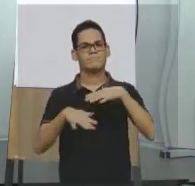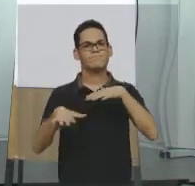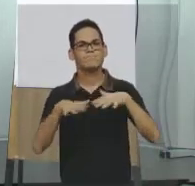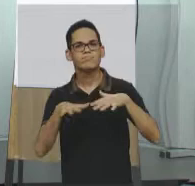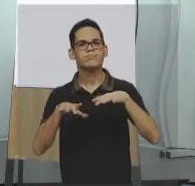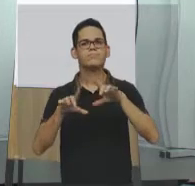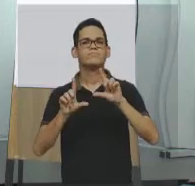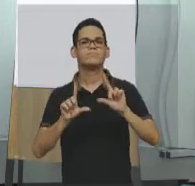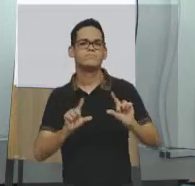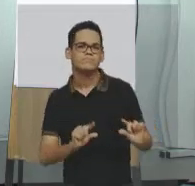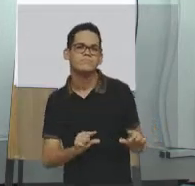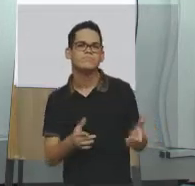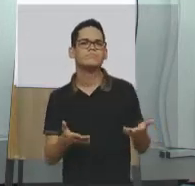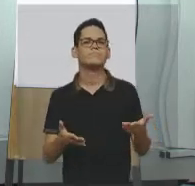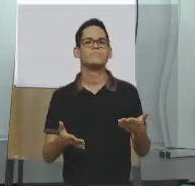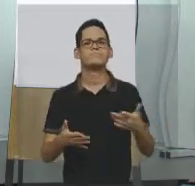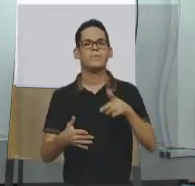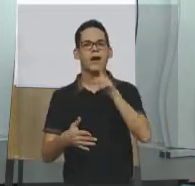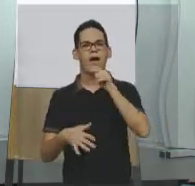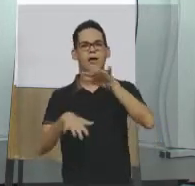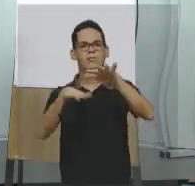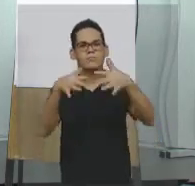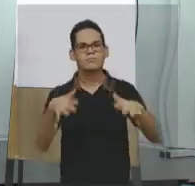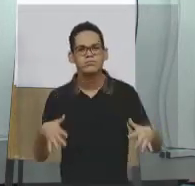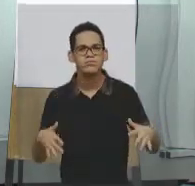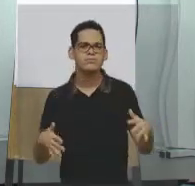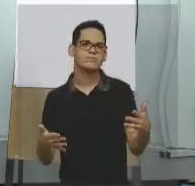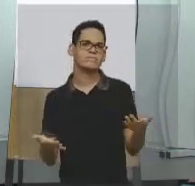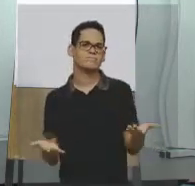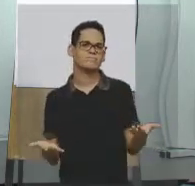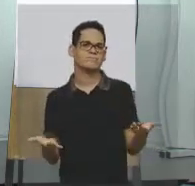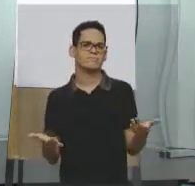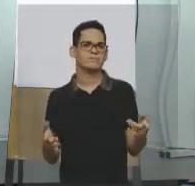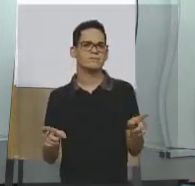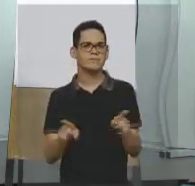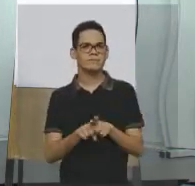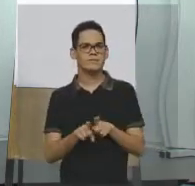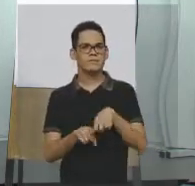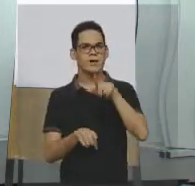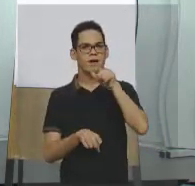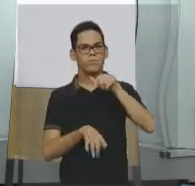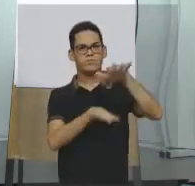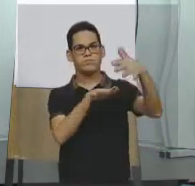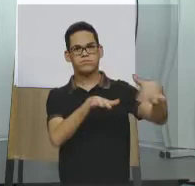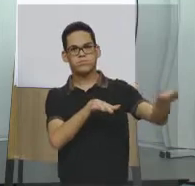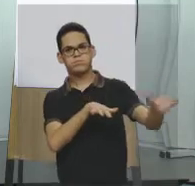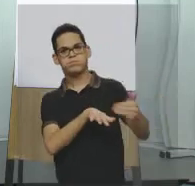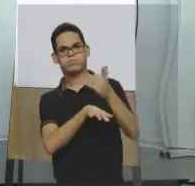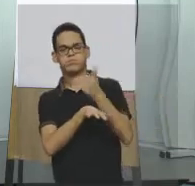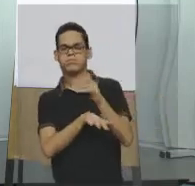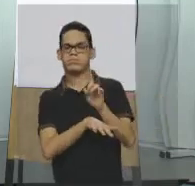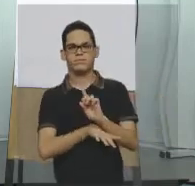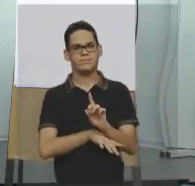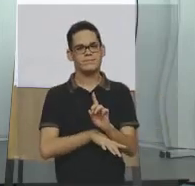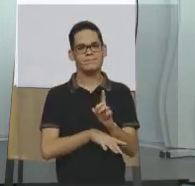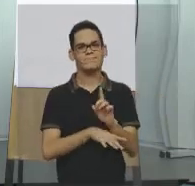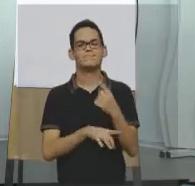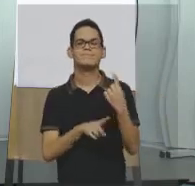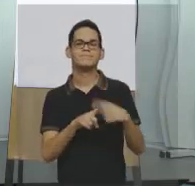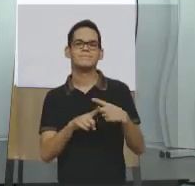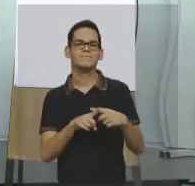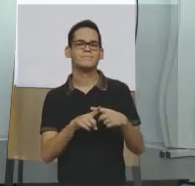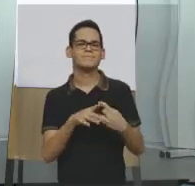terremotos, com maremotos, com tsunamis, com vulcanismo. Então essa é a